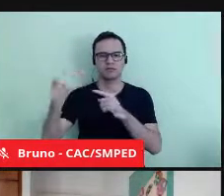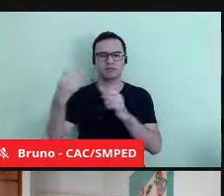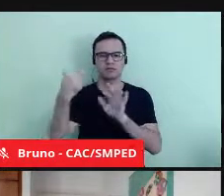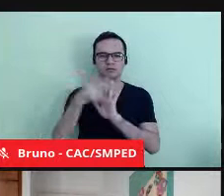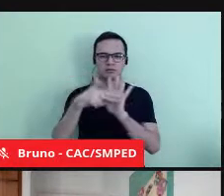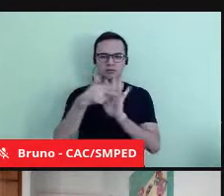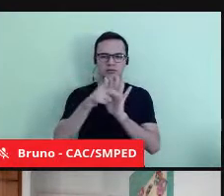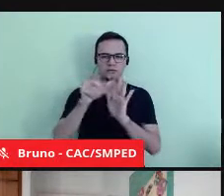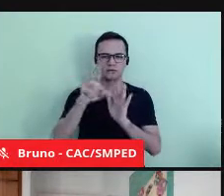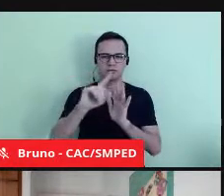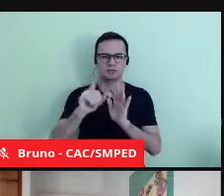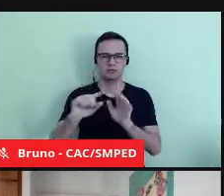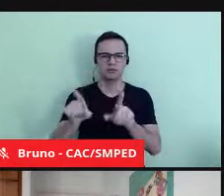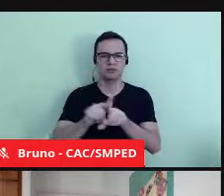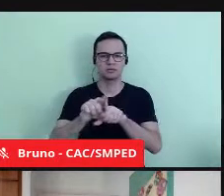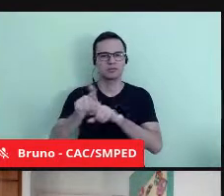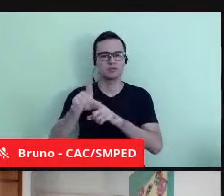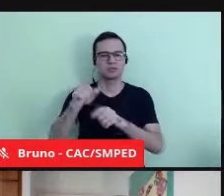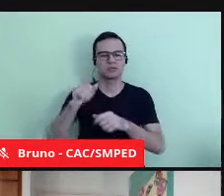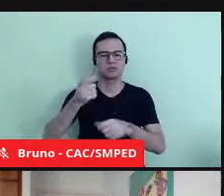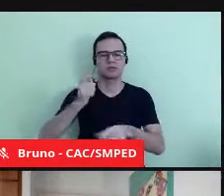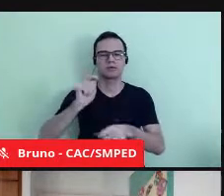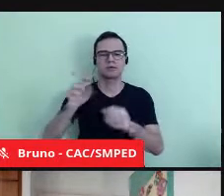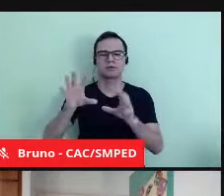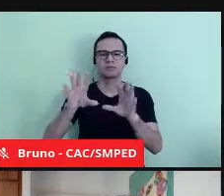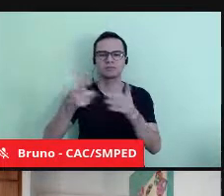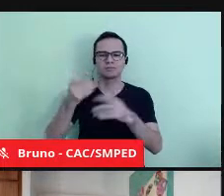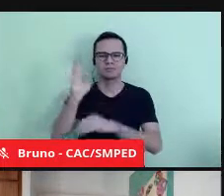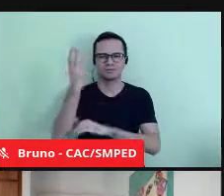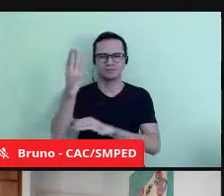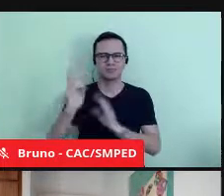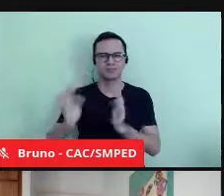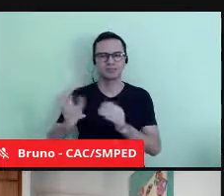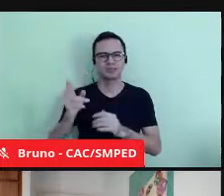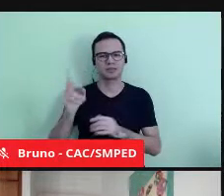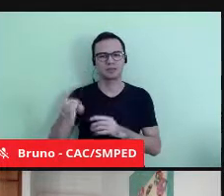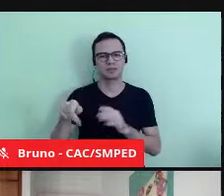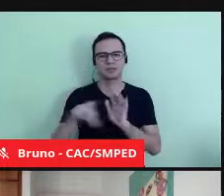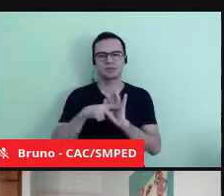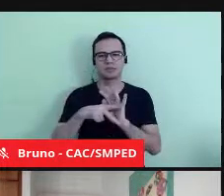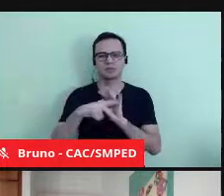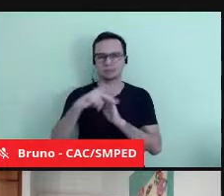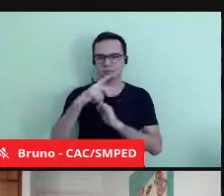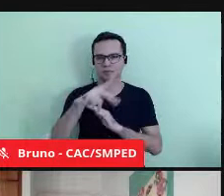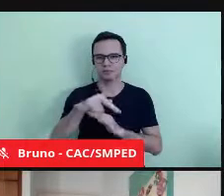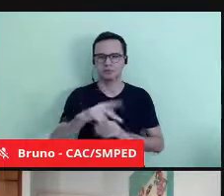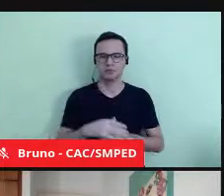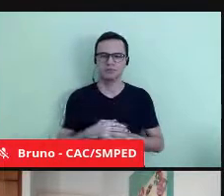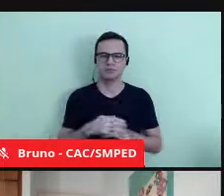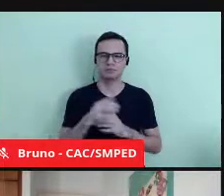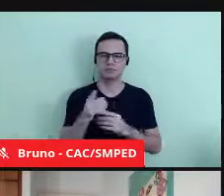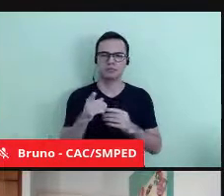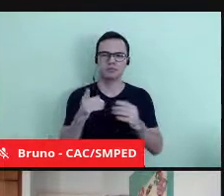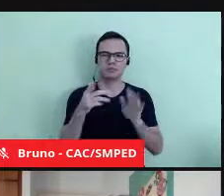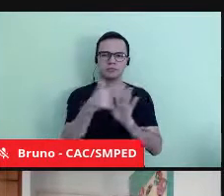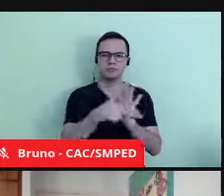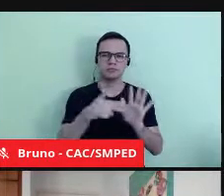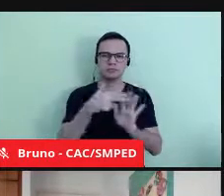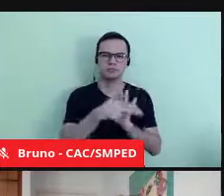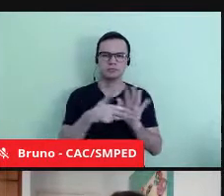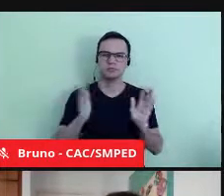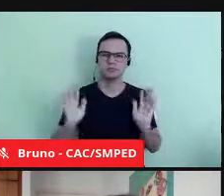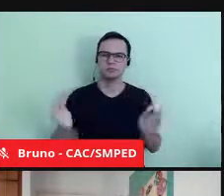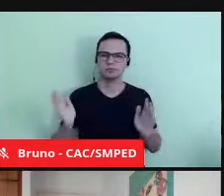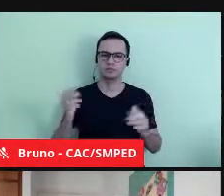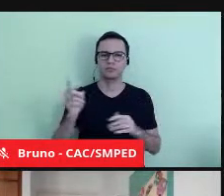própria materialidade, né, que é dessa madeira que já foi a própria estrutura da estação, e que agora ela